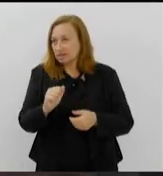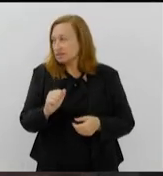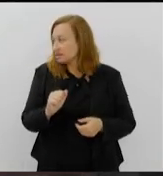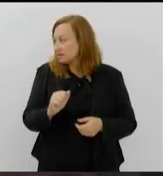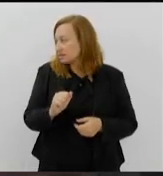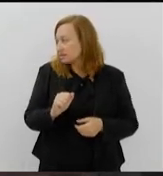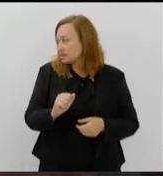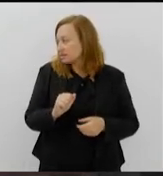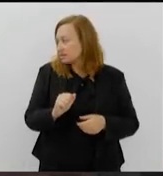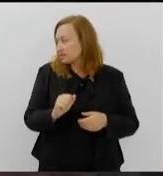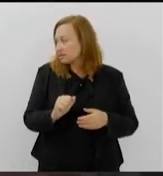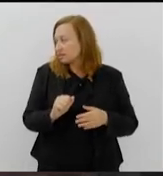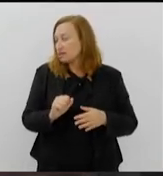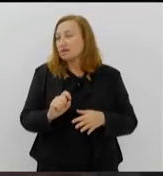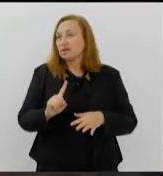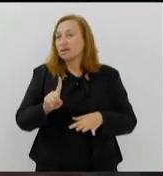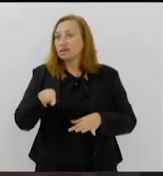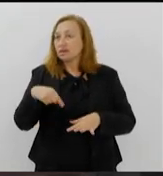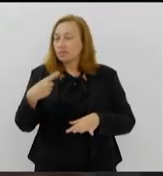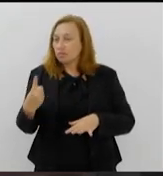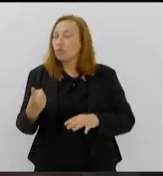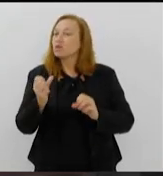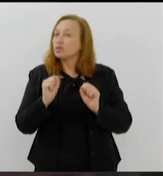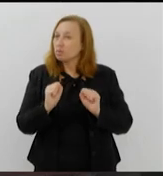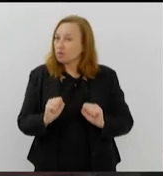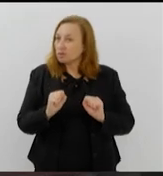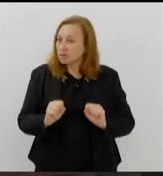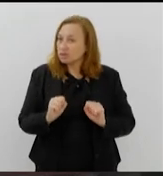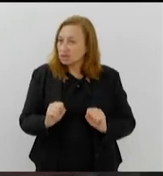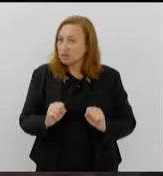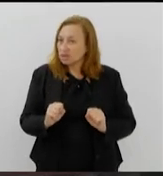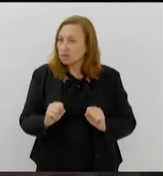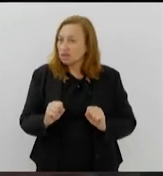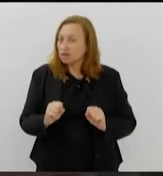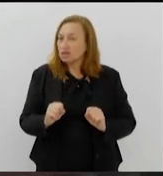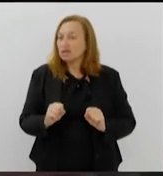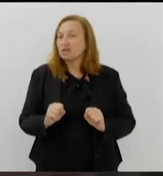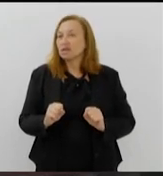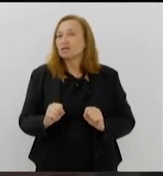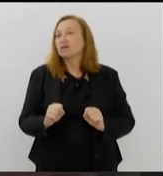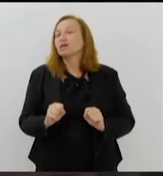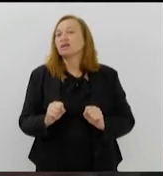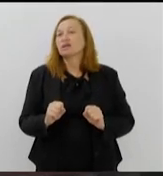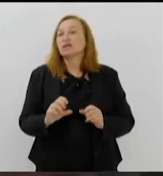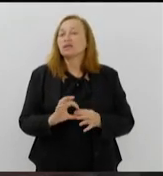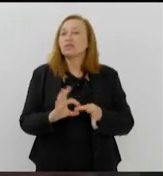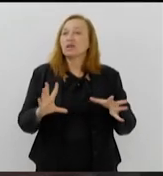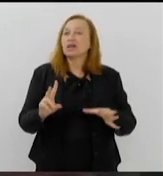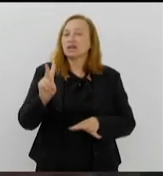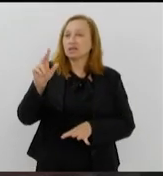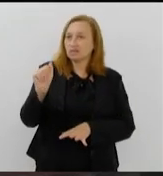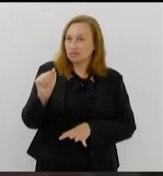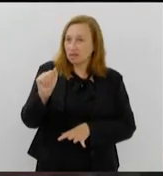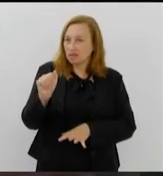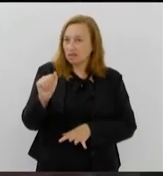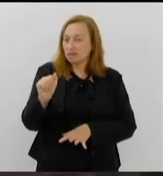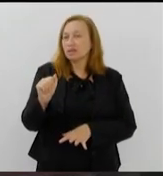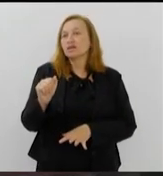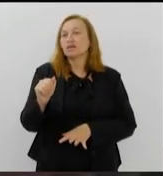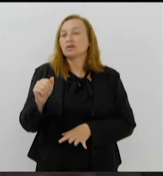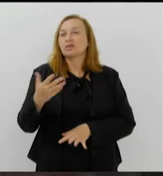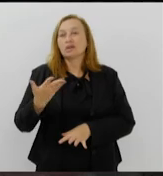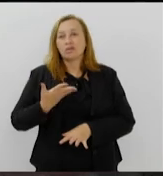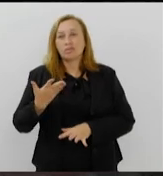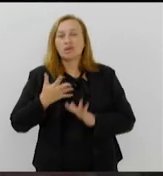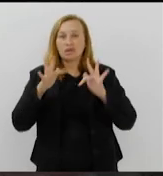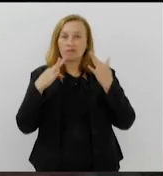que mais tarde, posteriormente, pudesse disponibilizar essas vagas para os seus aliados políticos.